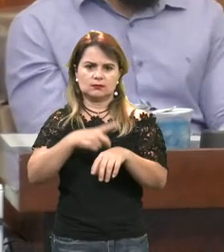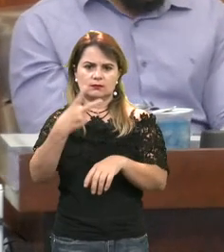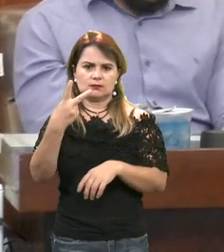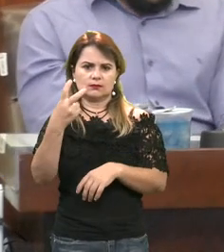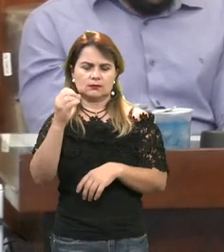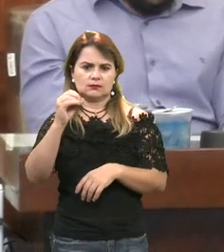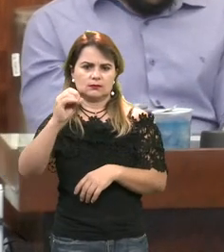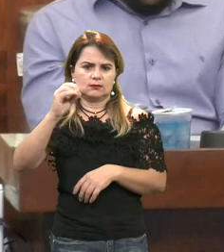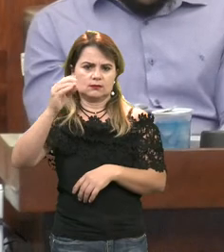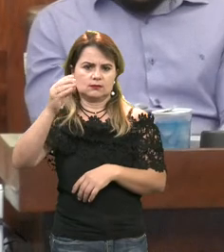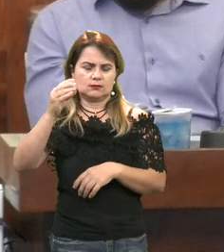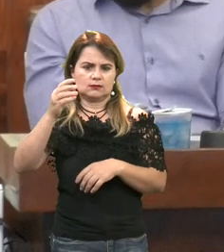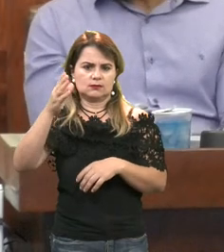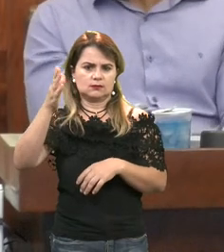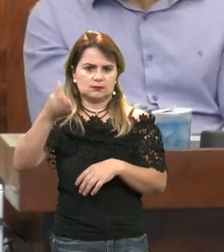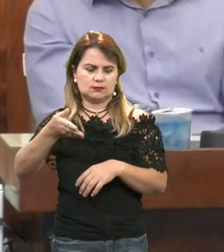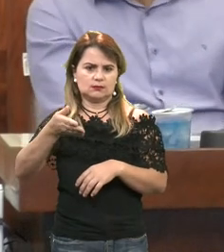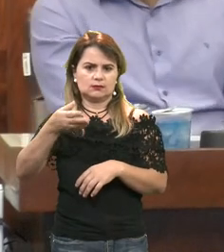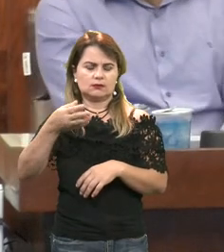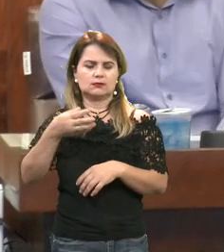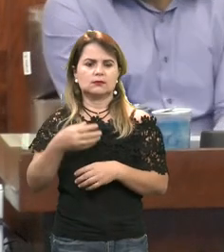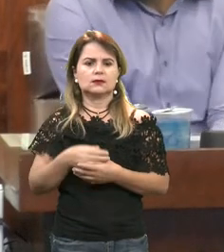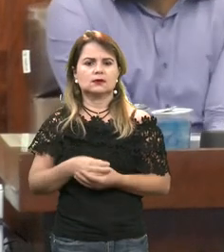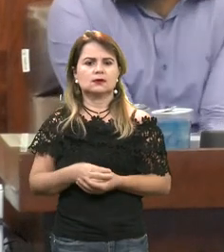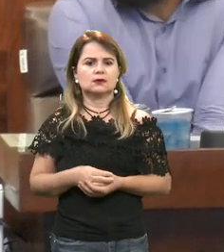30 minutos.